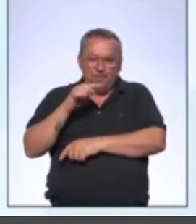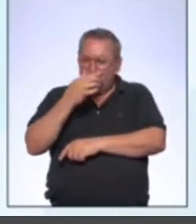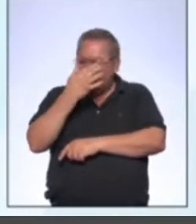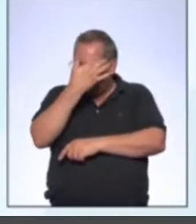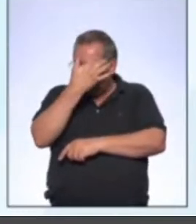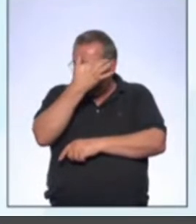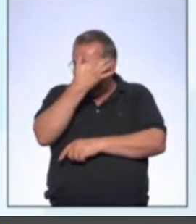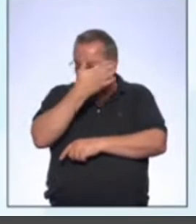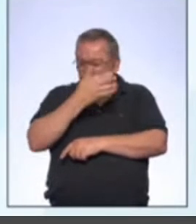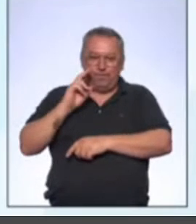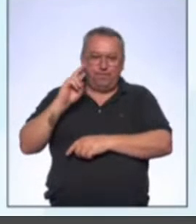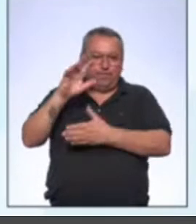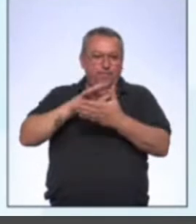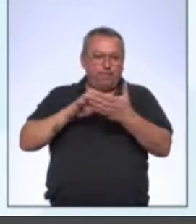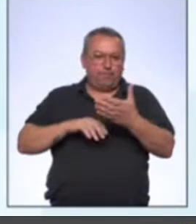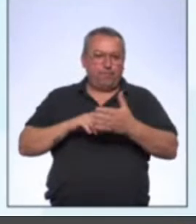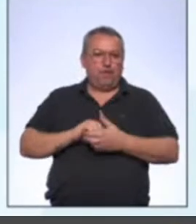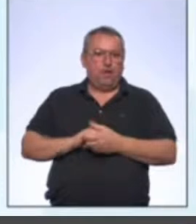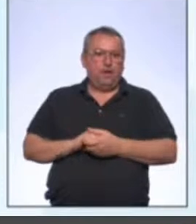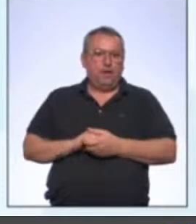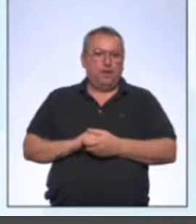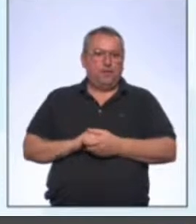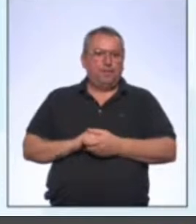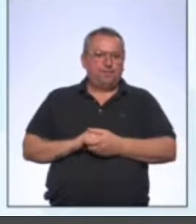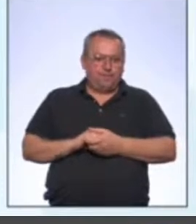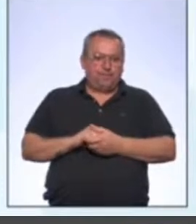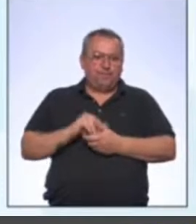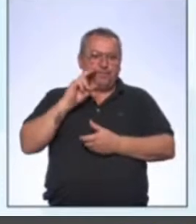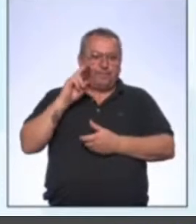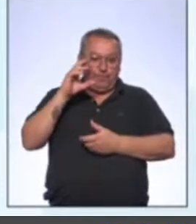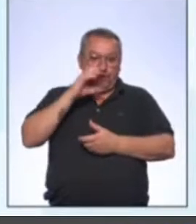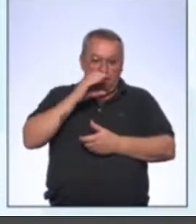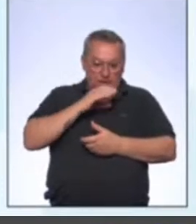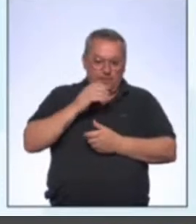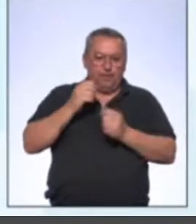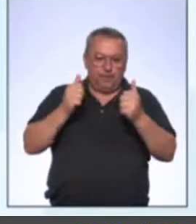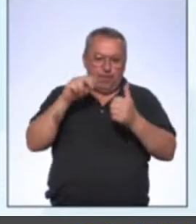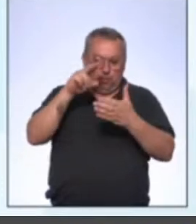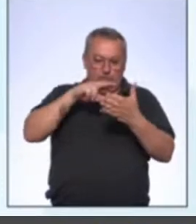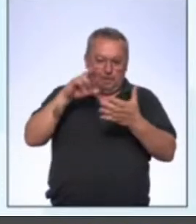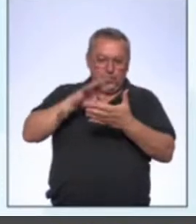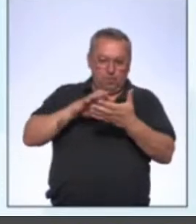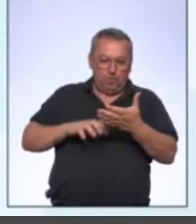texto. Eu vou dar uma lidinha para vocês aqui, lida rápido, tá bom?